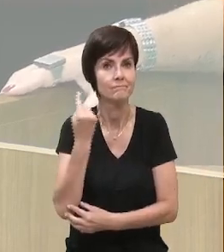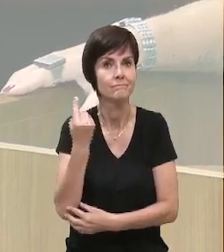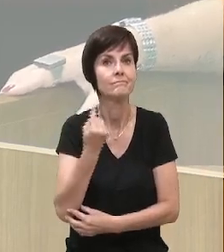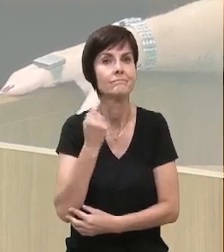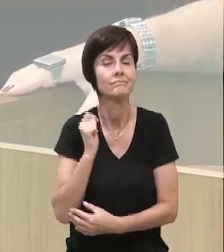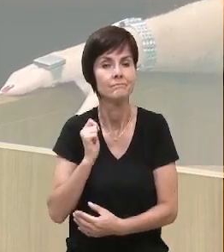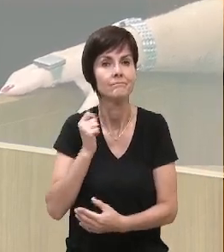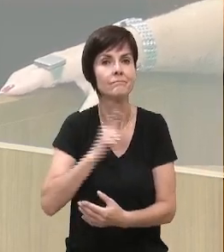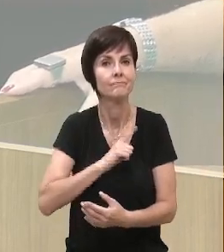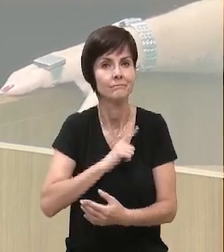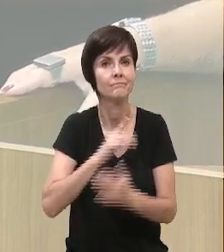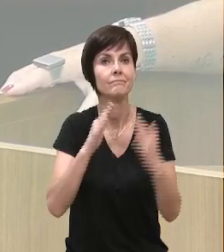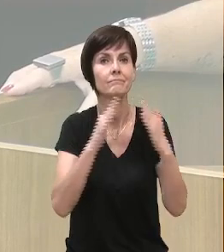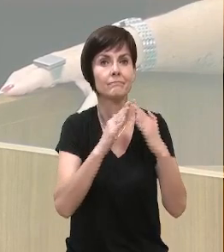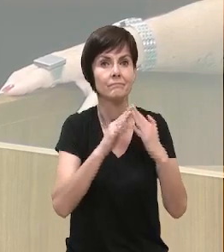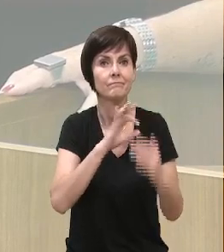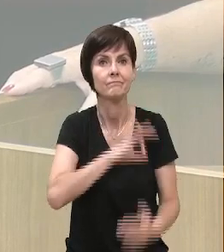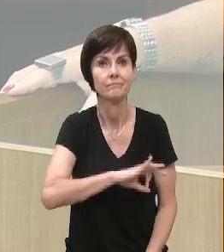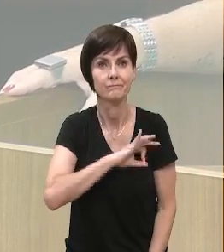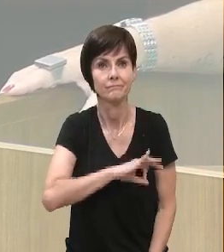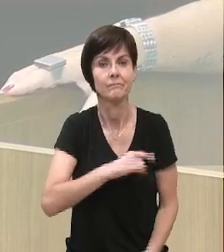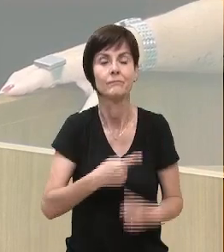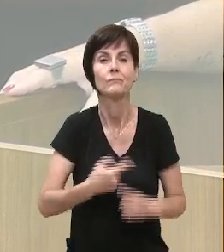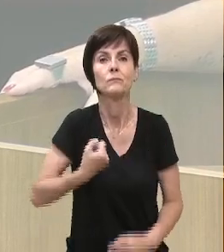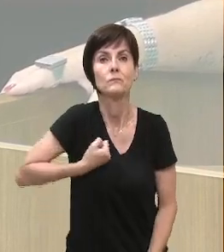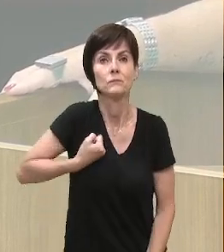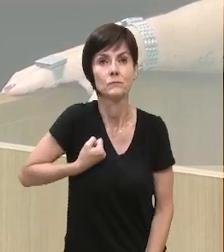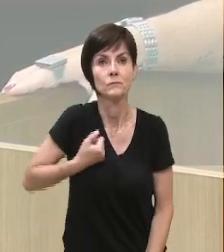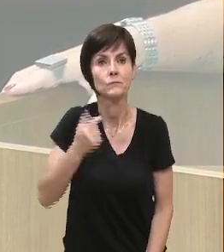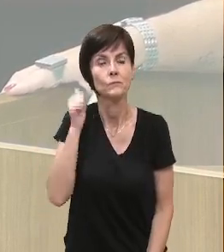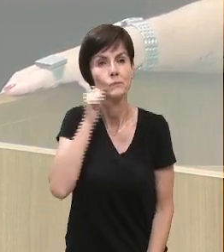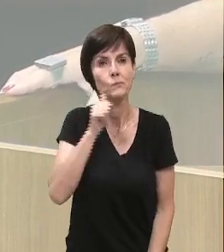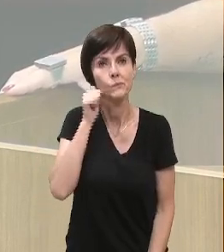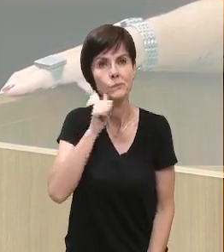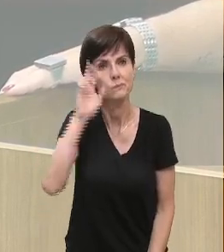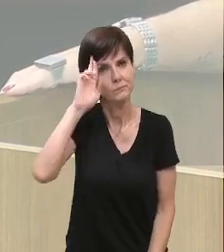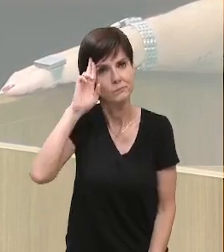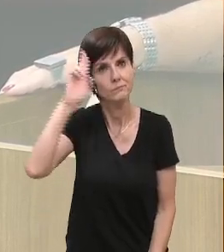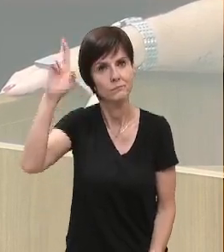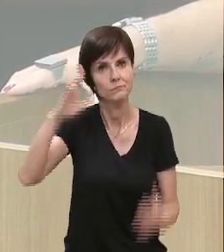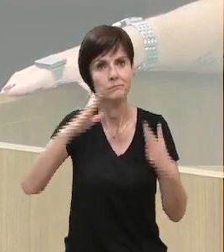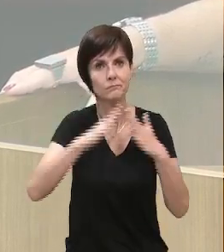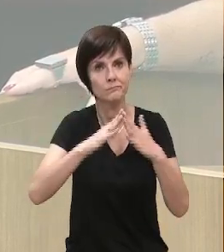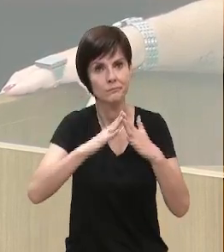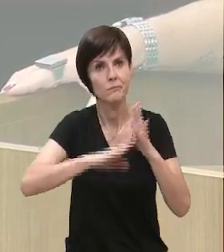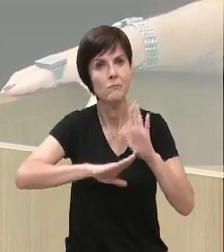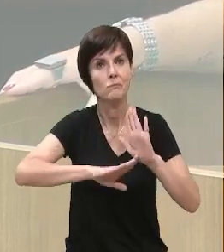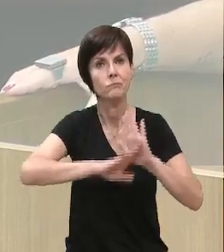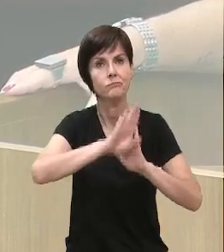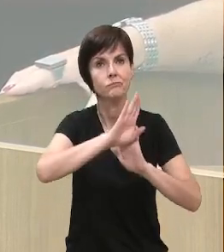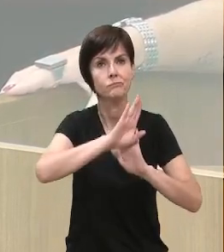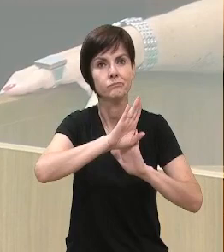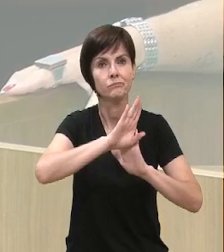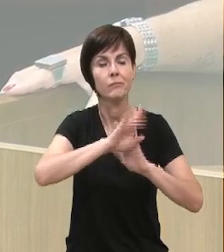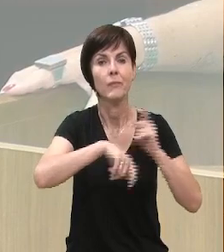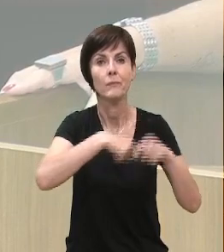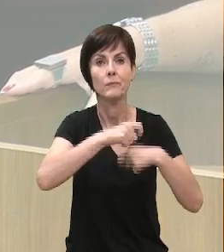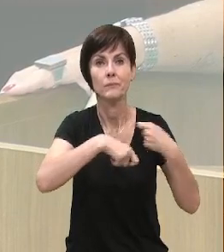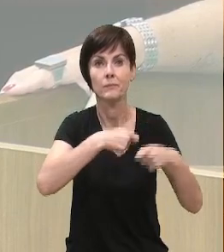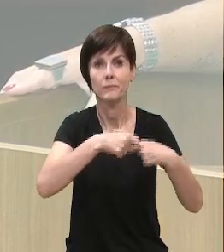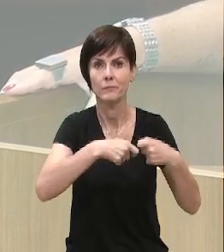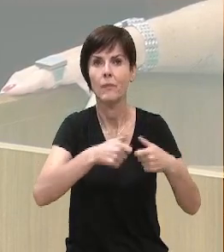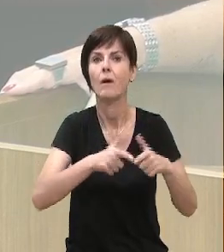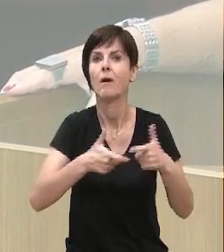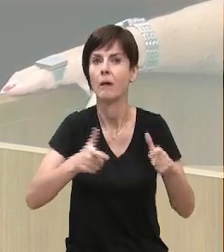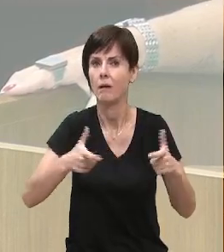provedora dos lares, porque o número de mulheres que mantém a economia doméstica é muito